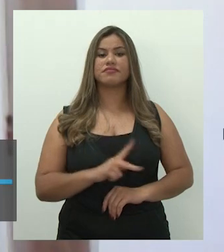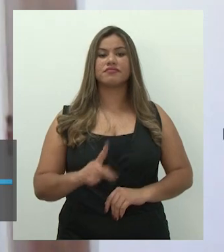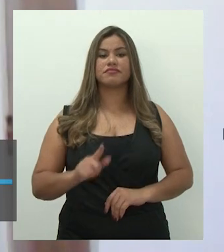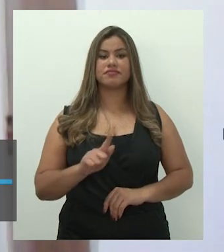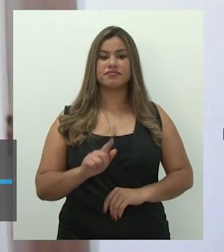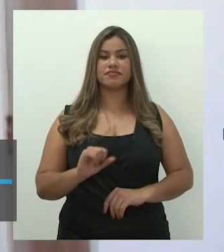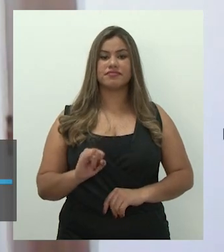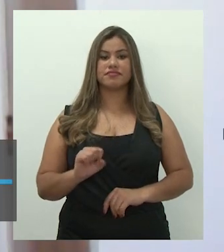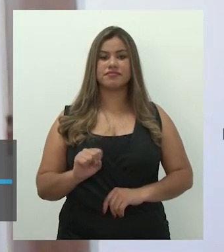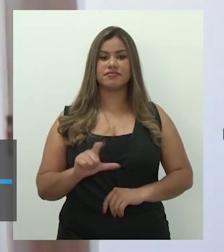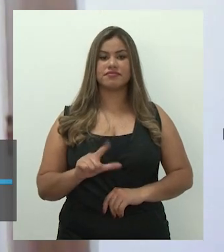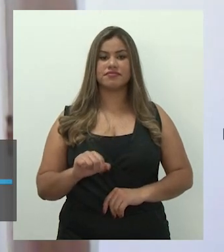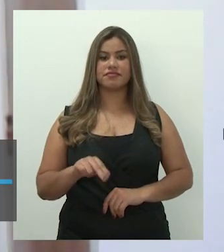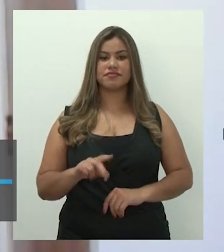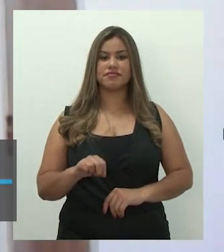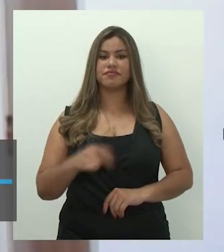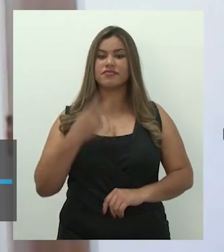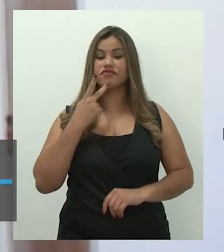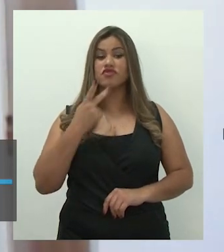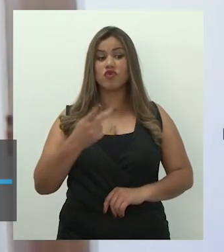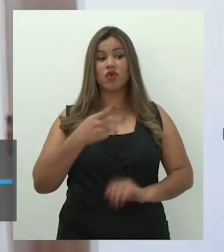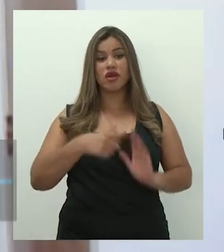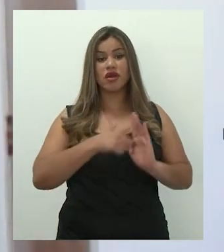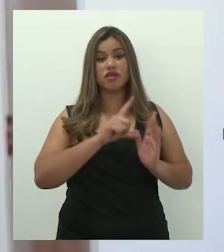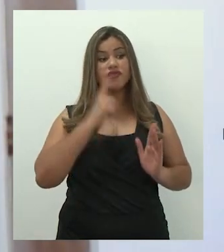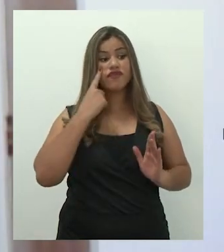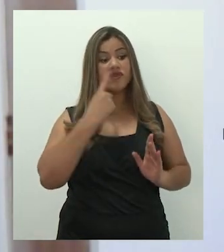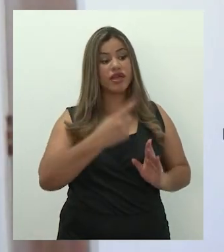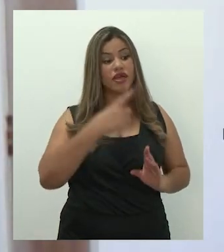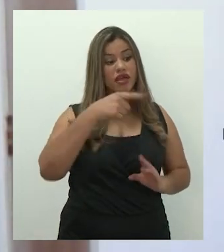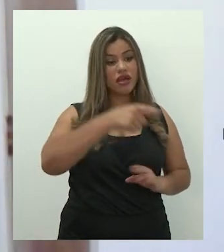sobre conhecimento prévio do aluno.